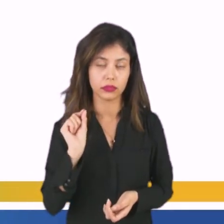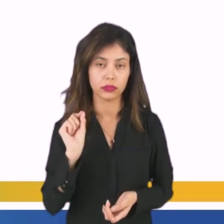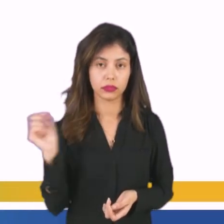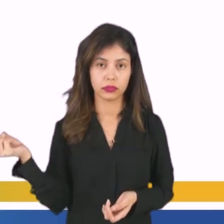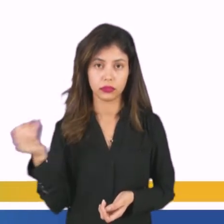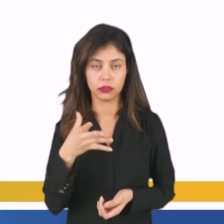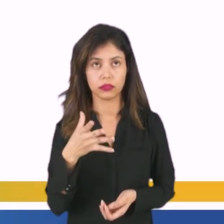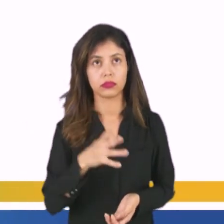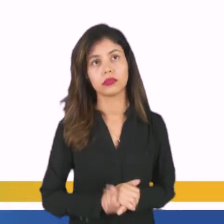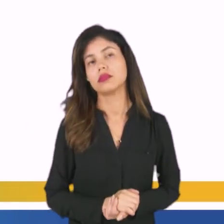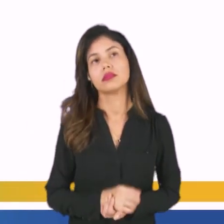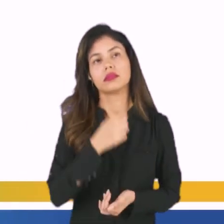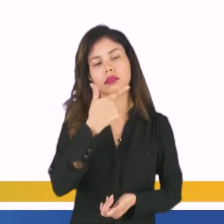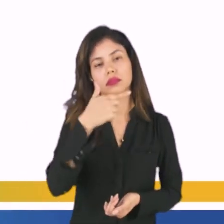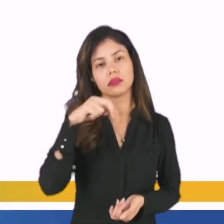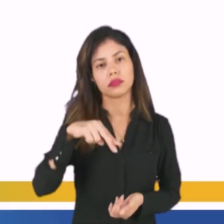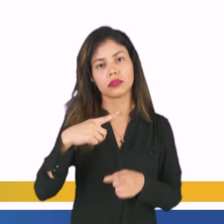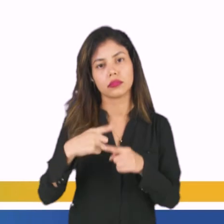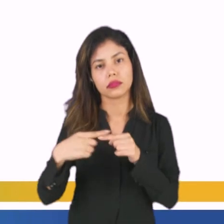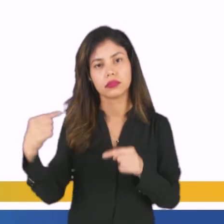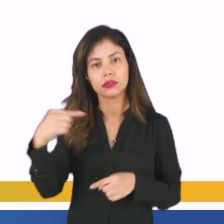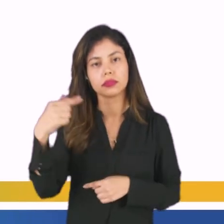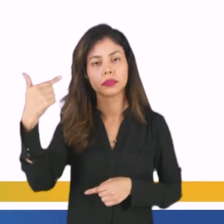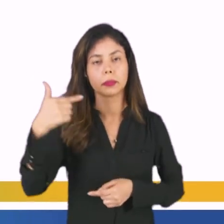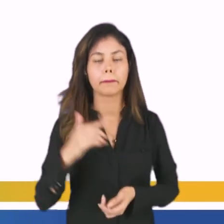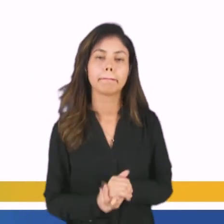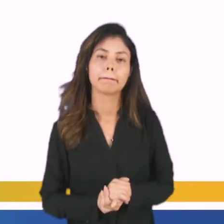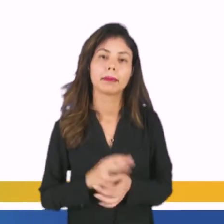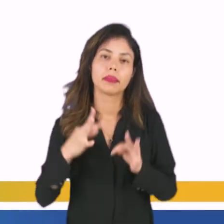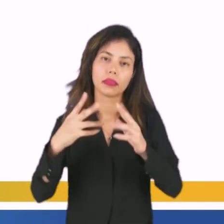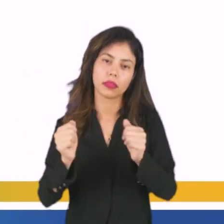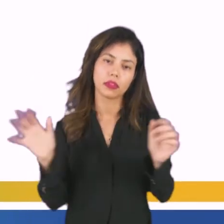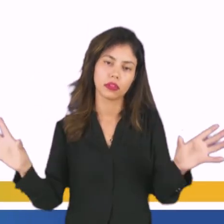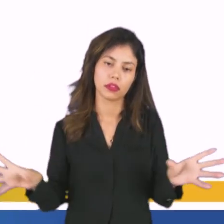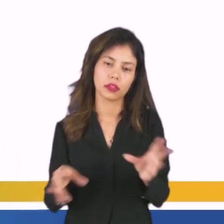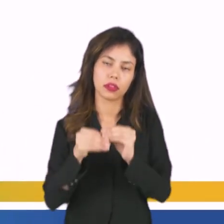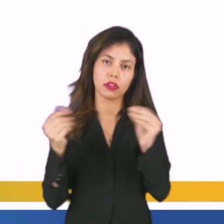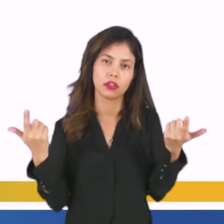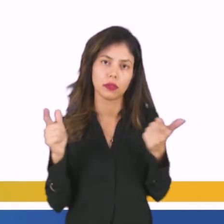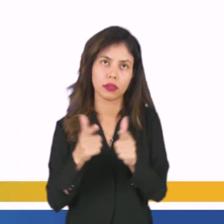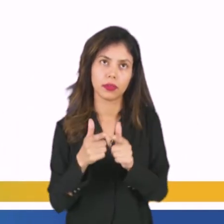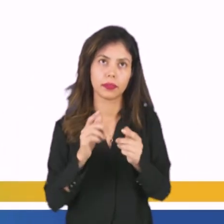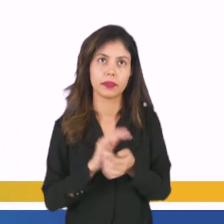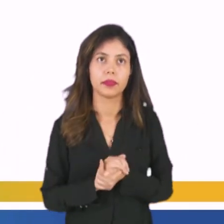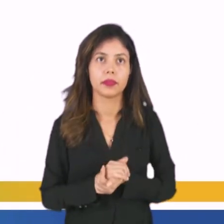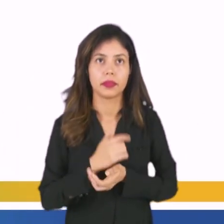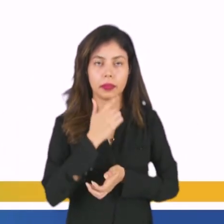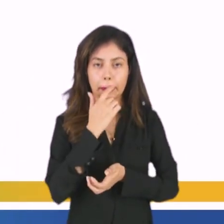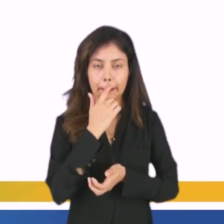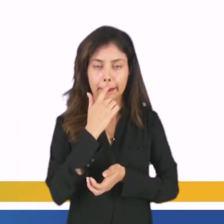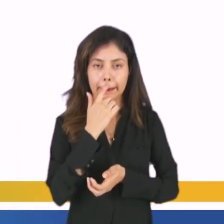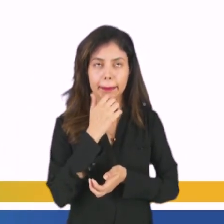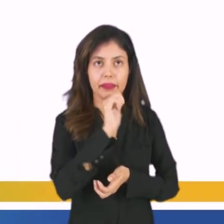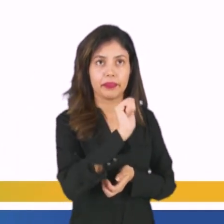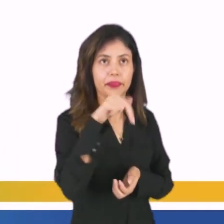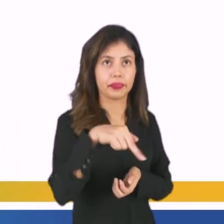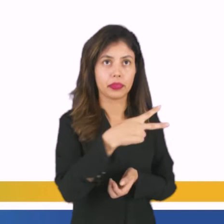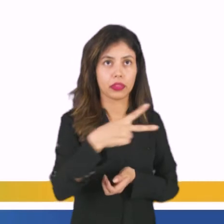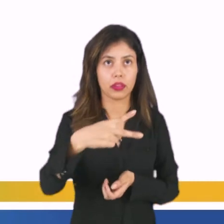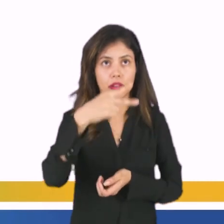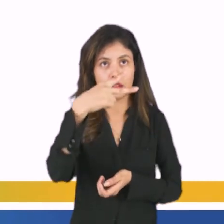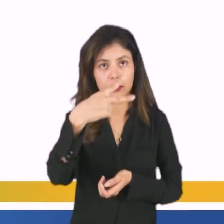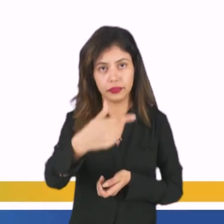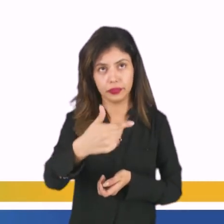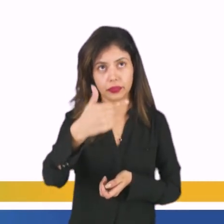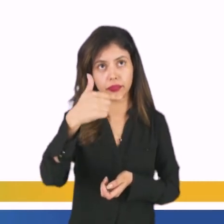temos um novo binômio, que é 2n menos 2. Vamos simplificar essa equação? Então, ela vai ficar da seguinte maneira. meu AN